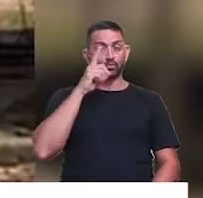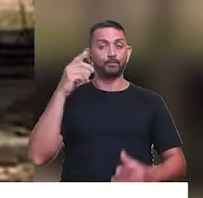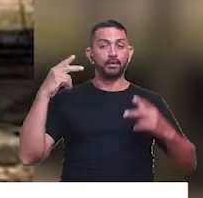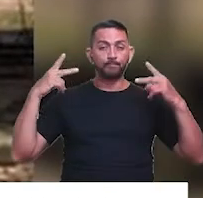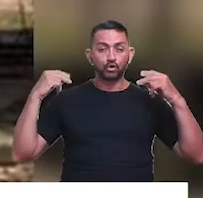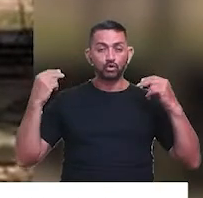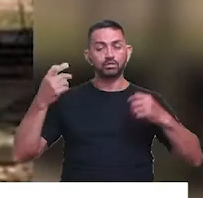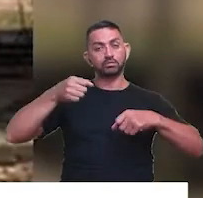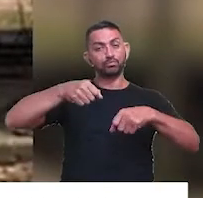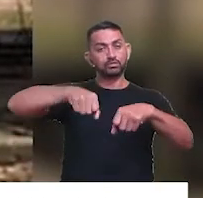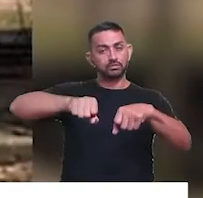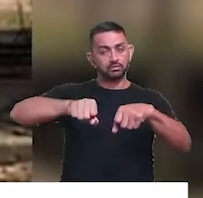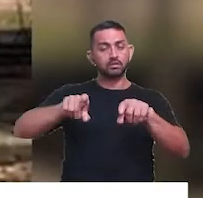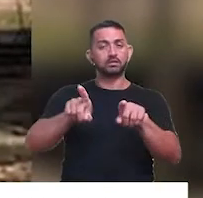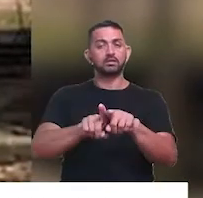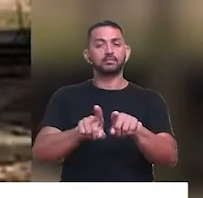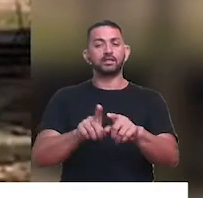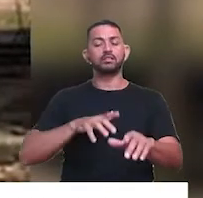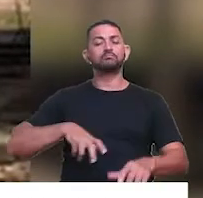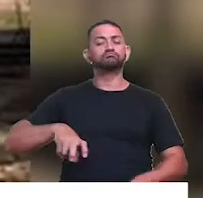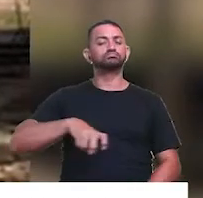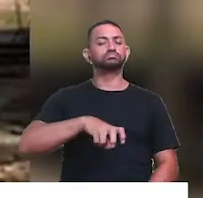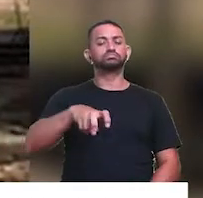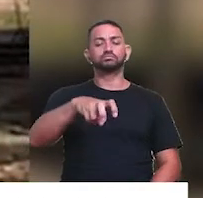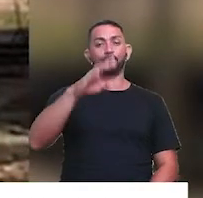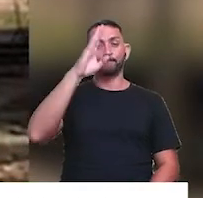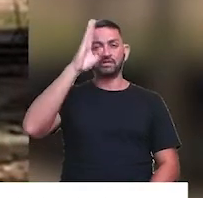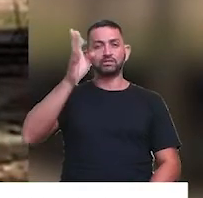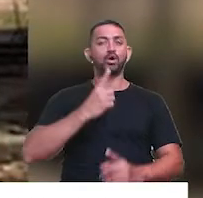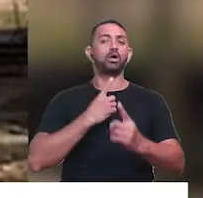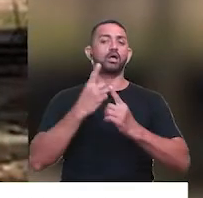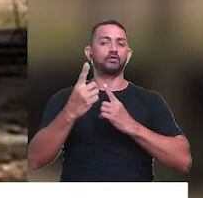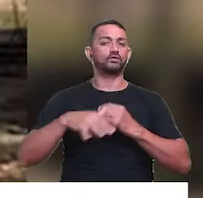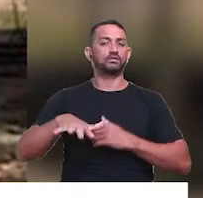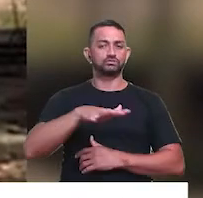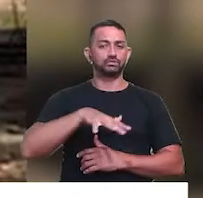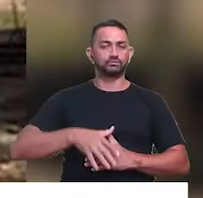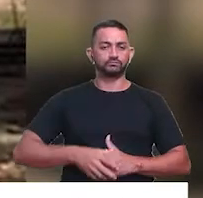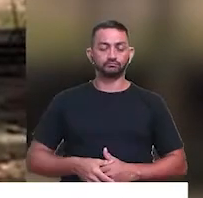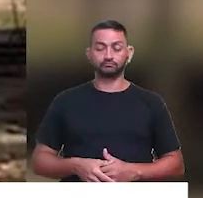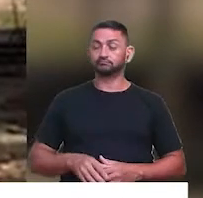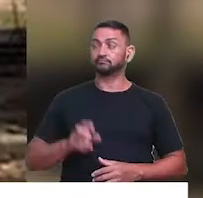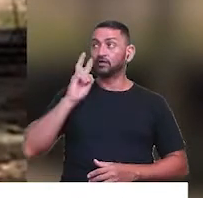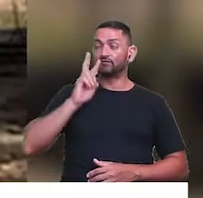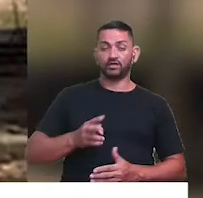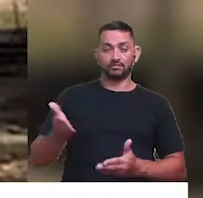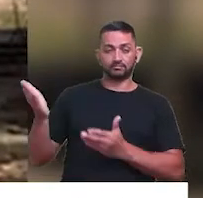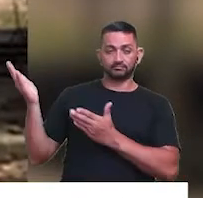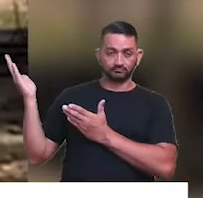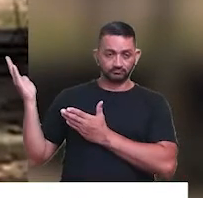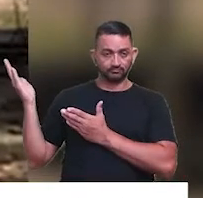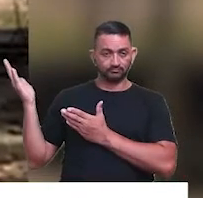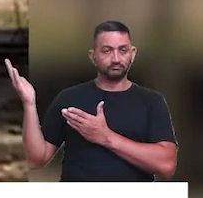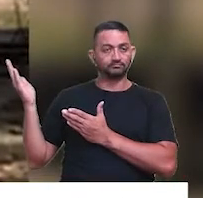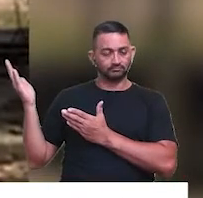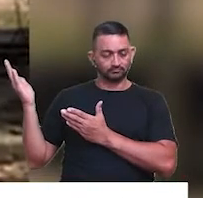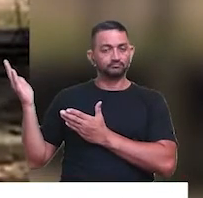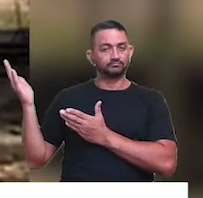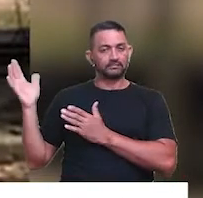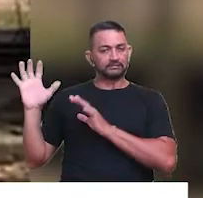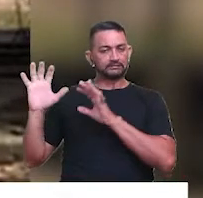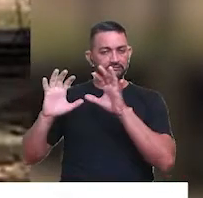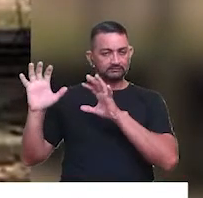perigoso para motoristas motociclistas que trafegam aí pelas principais Avenidas da região ó tá vendo a imagem do